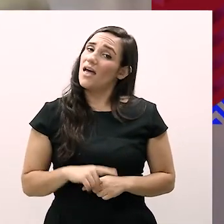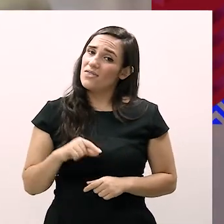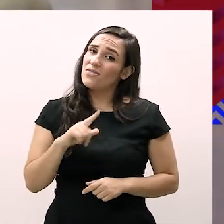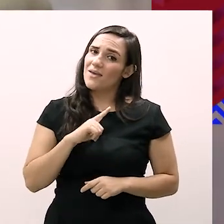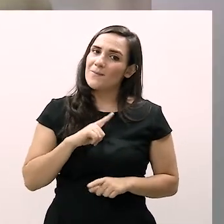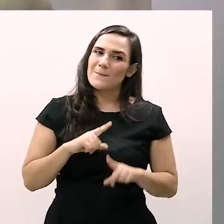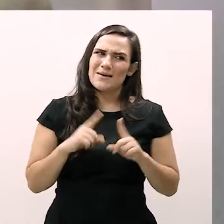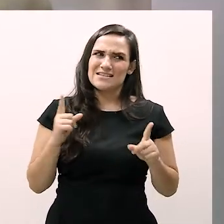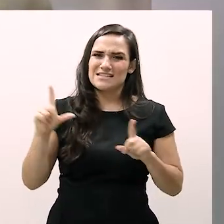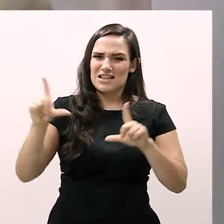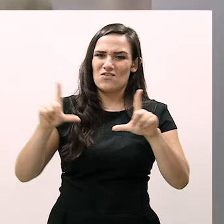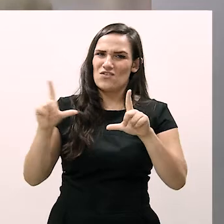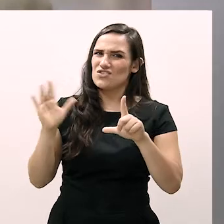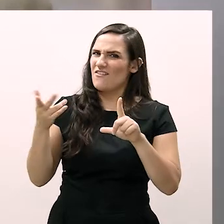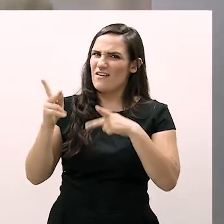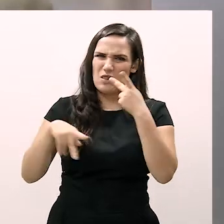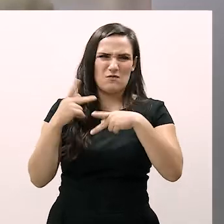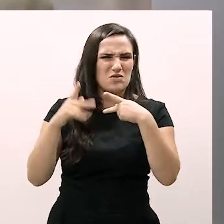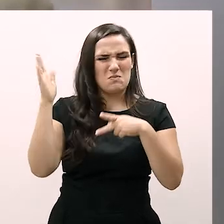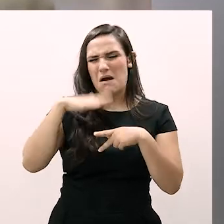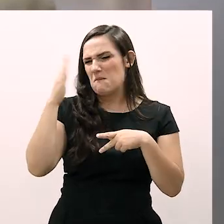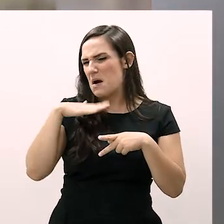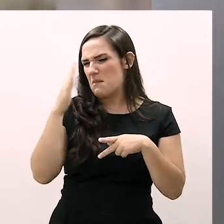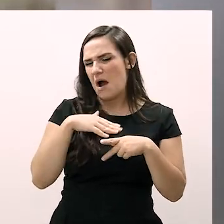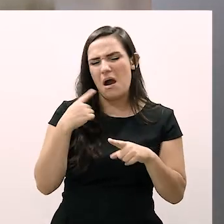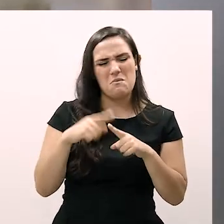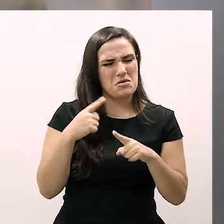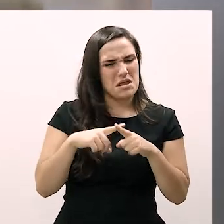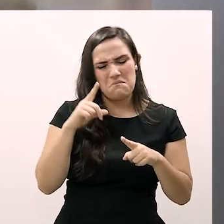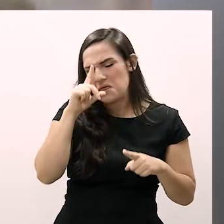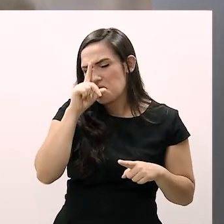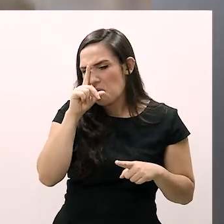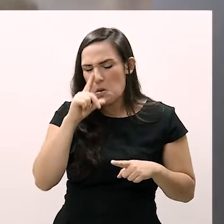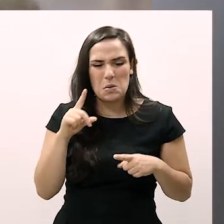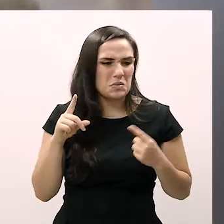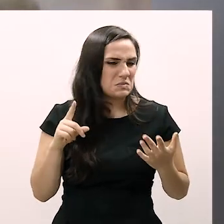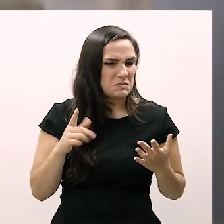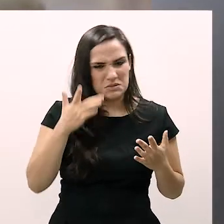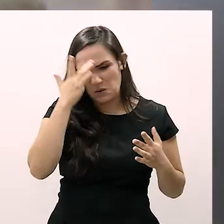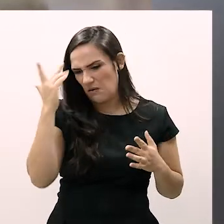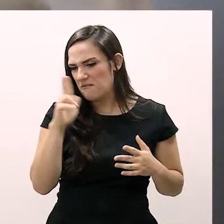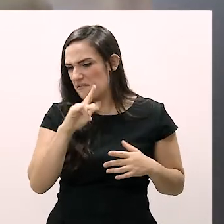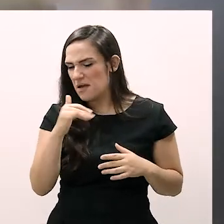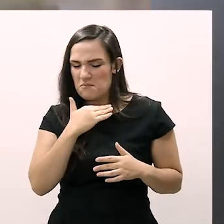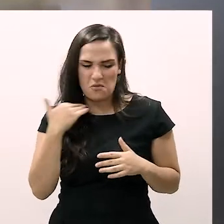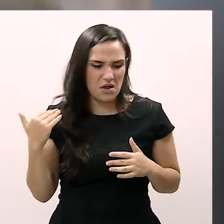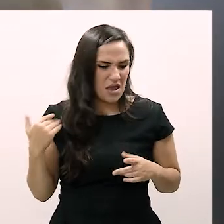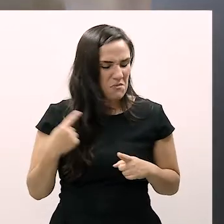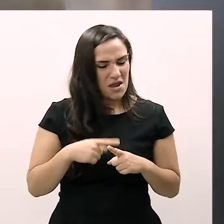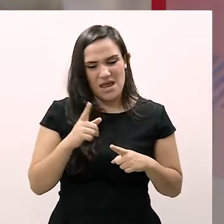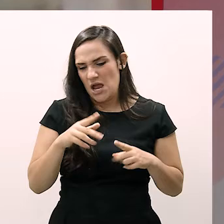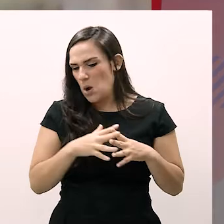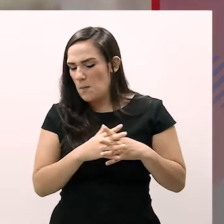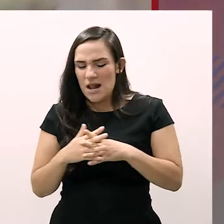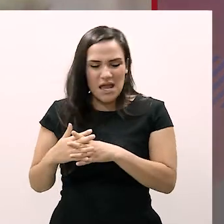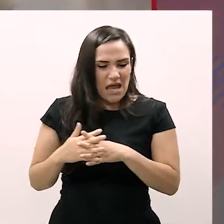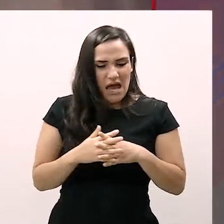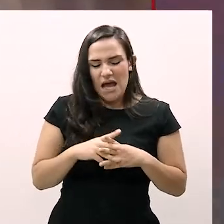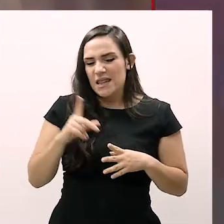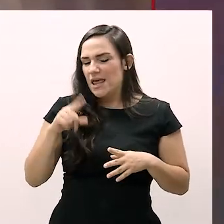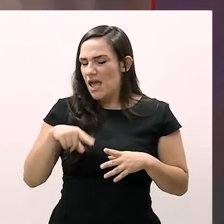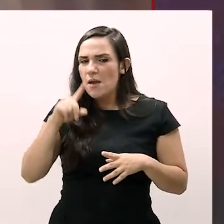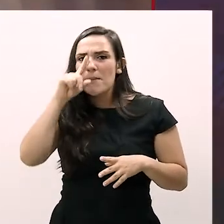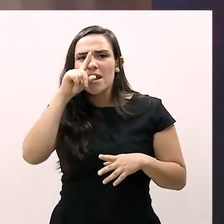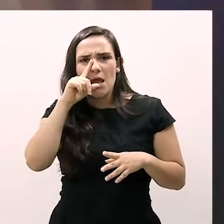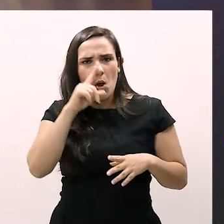muito, e de paciente, buscando entender quais as grandes complicações